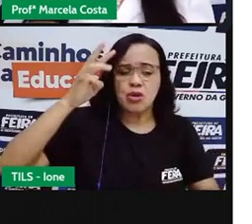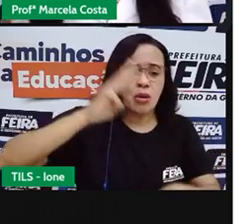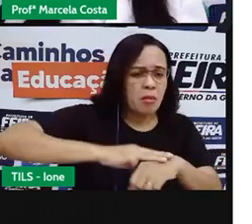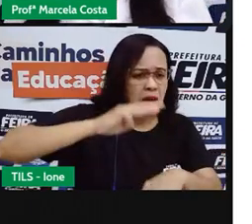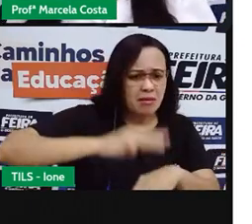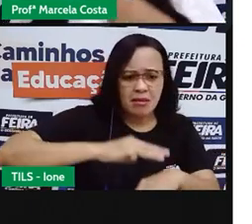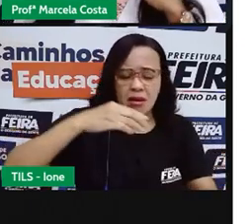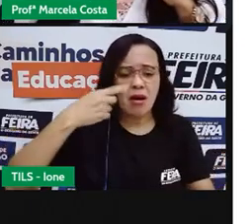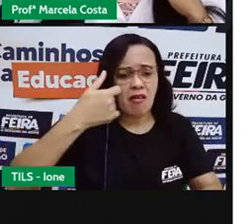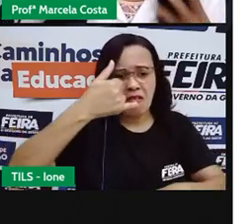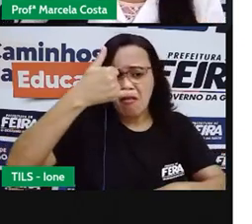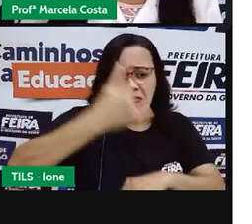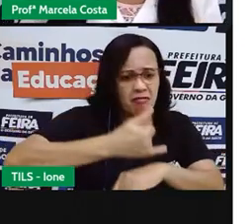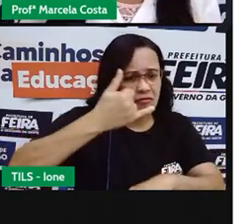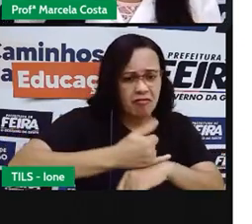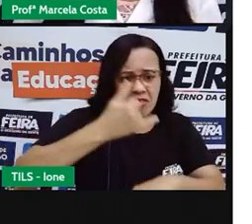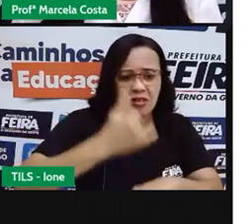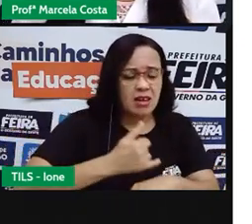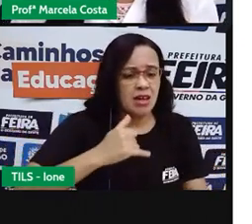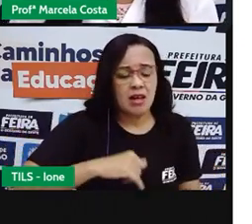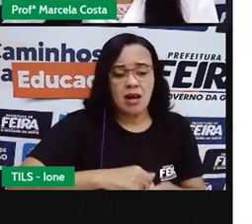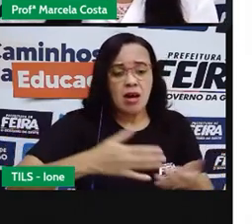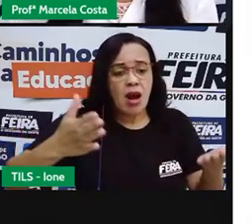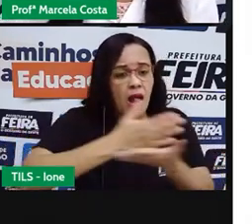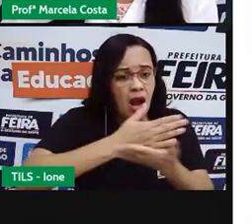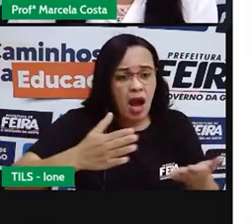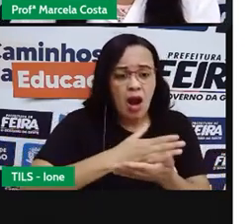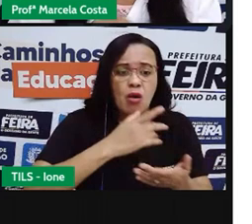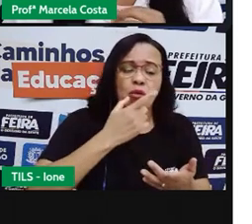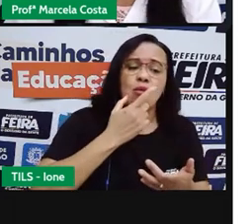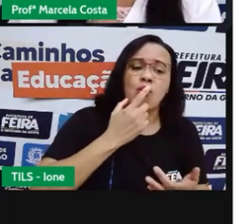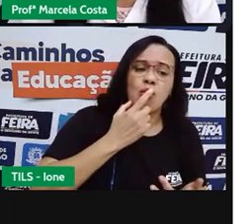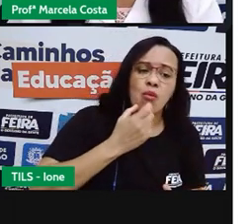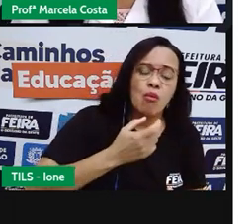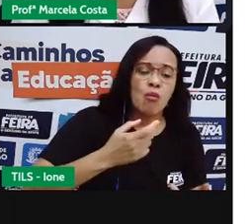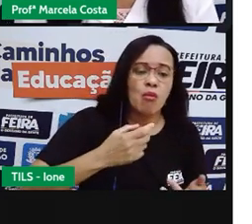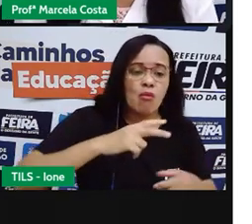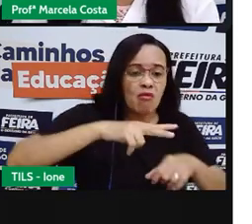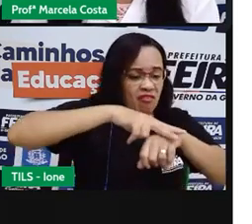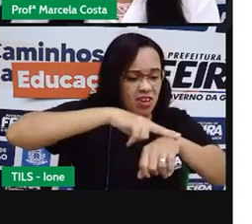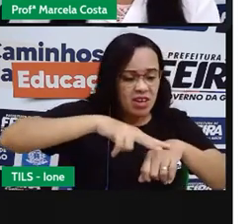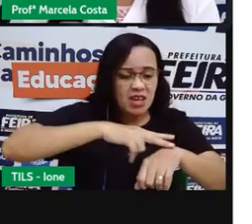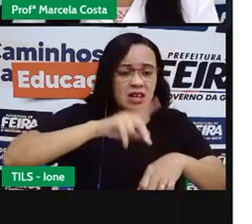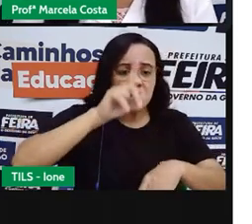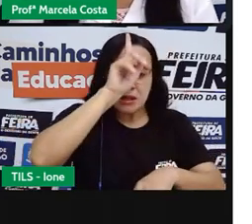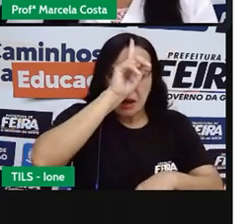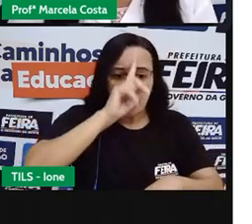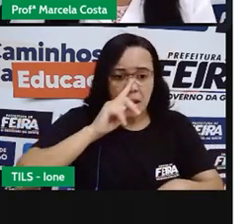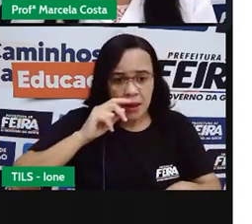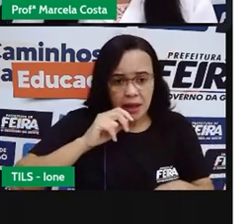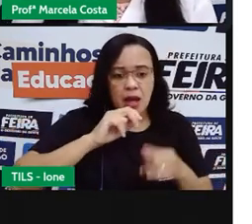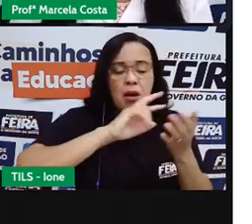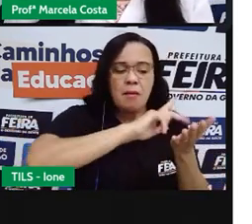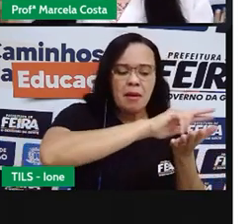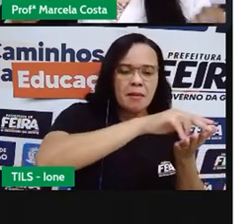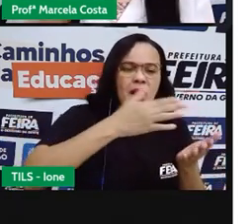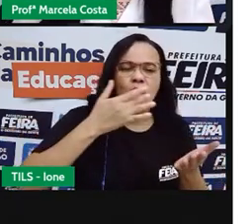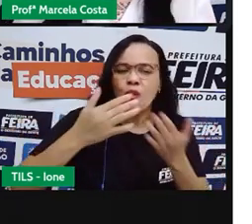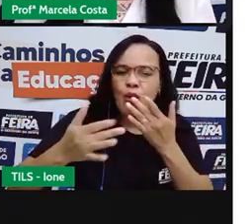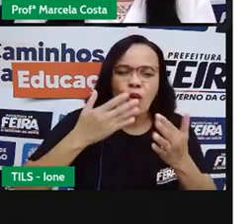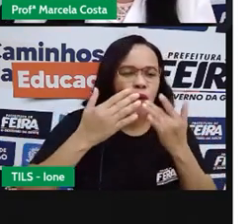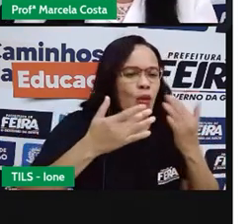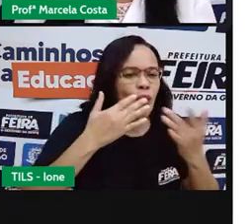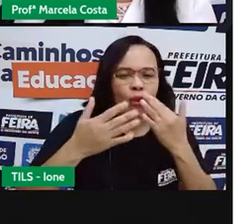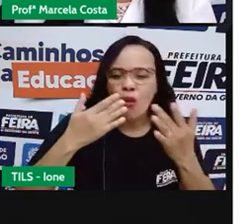um que é amarelo, outro que é verde, enfim, vamos ver diversidade, diferença, colorido